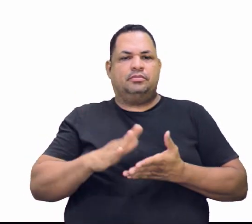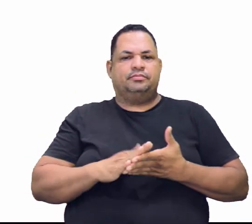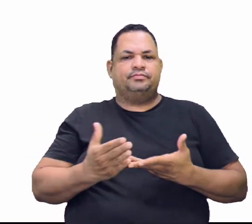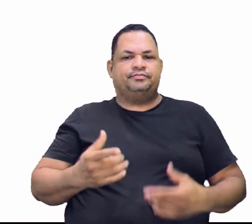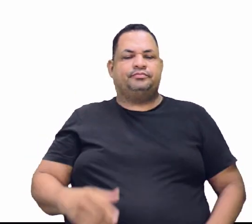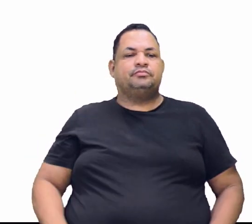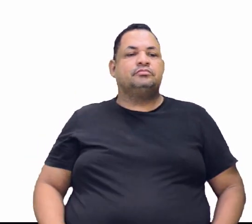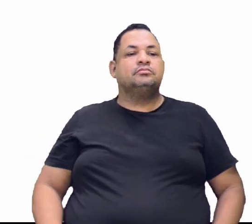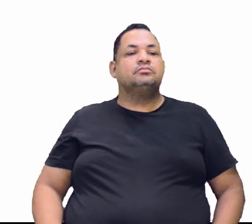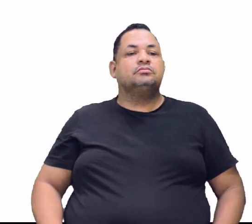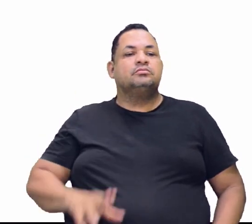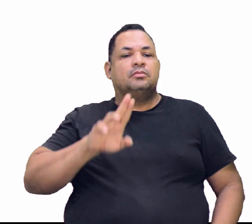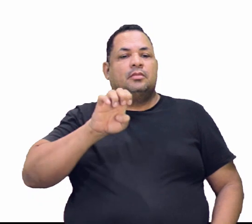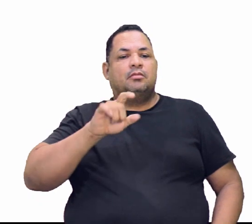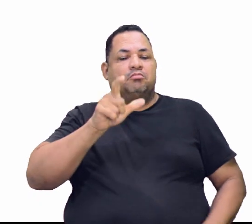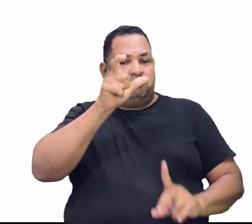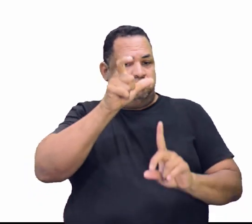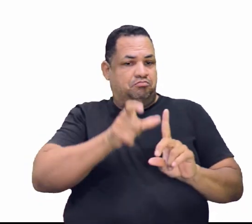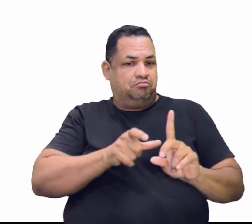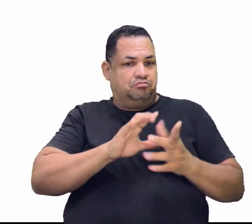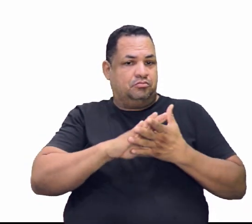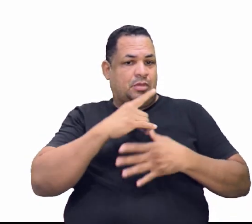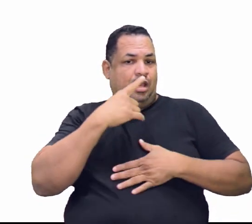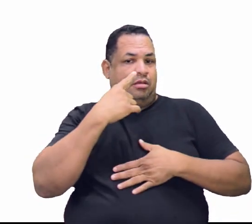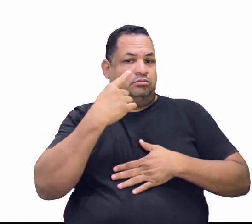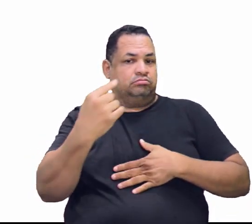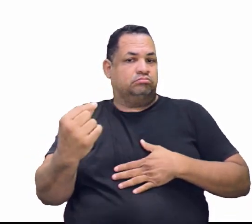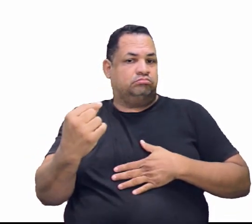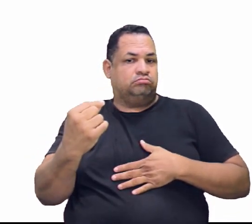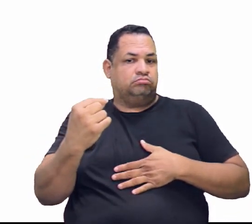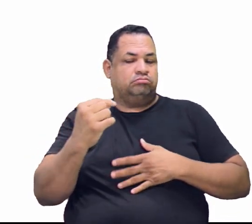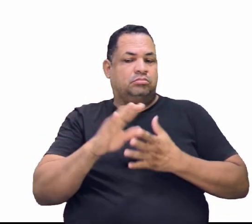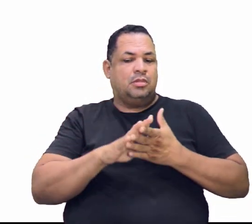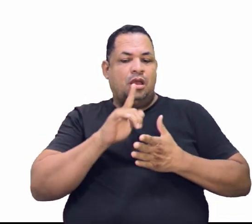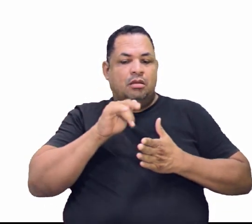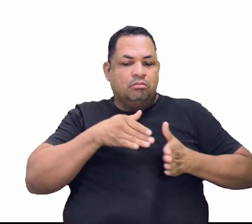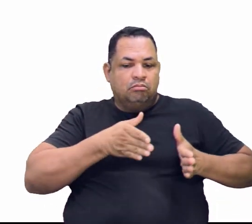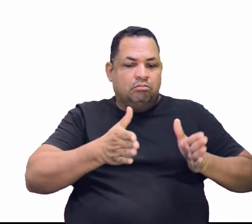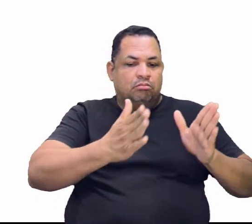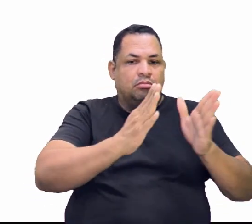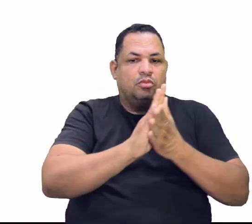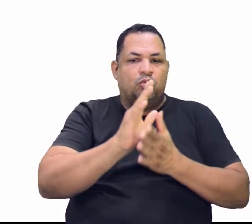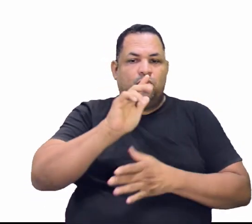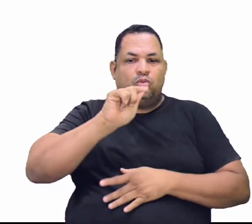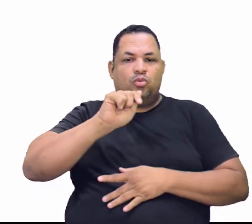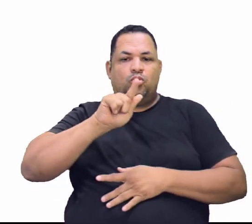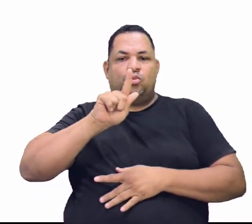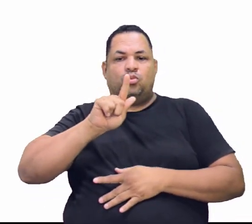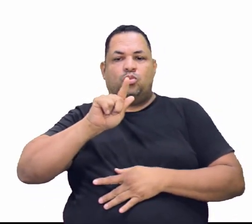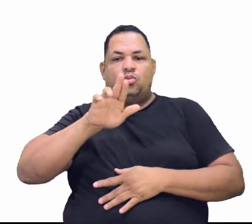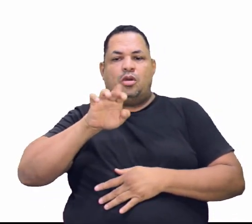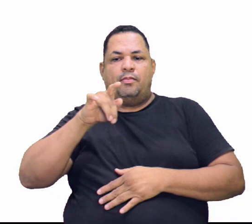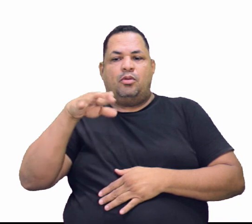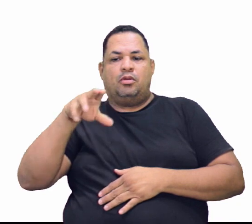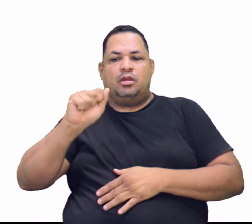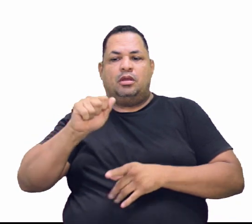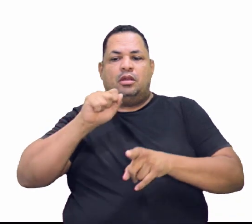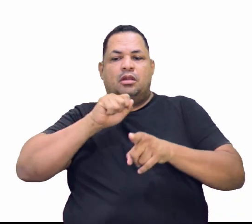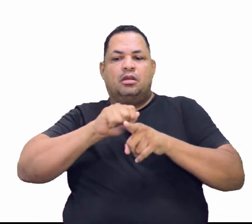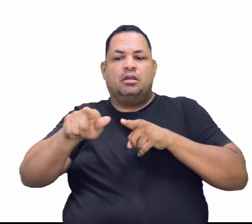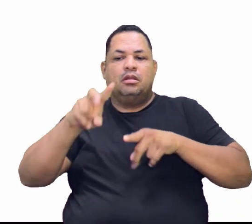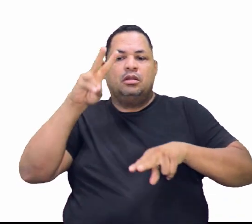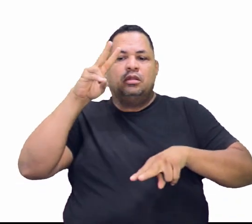Veja. Aloysio Ferreira, ele fugiu para o Guaporé. Como assim? Ele